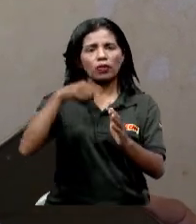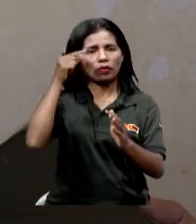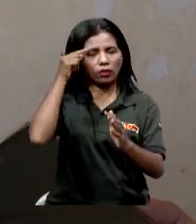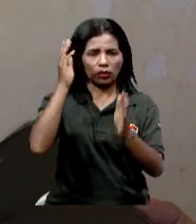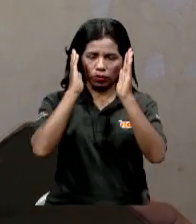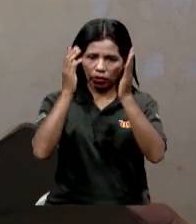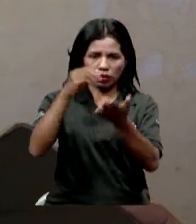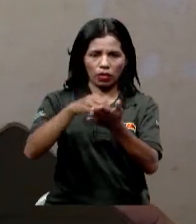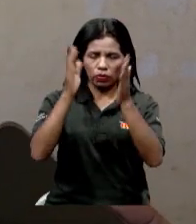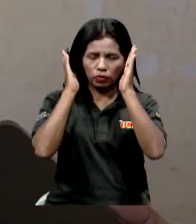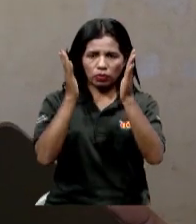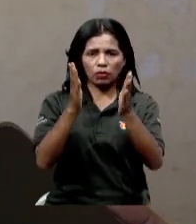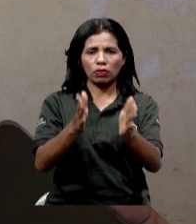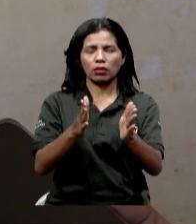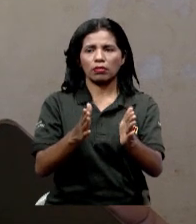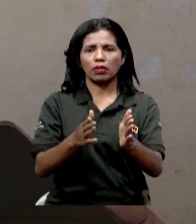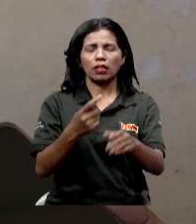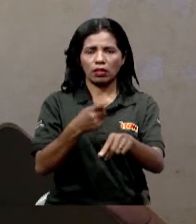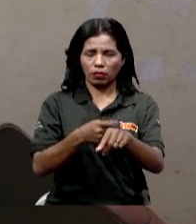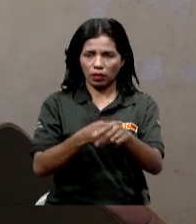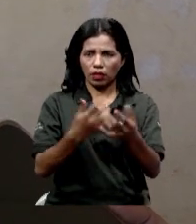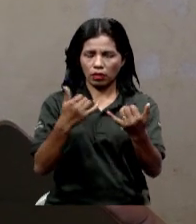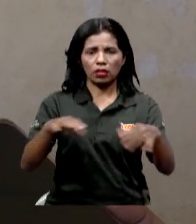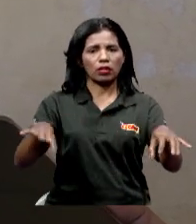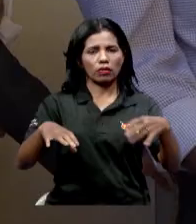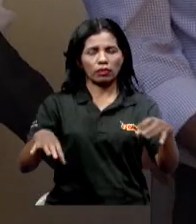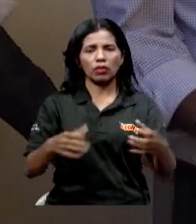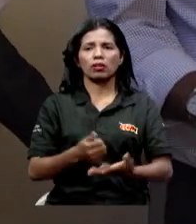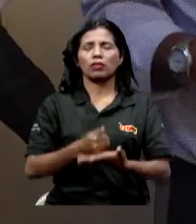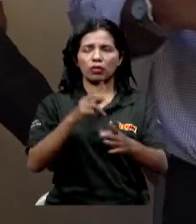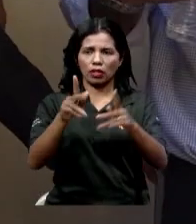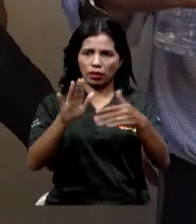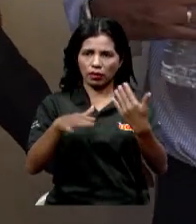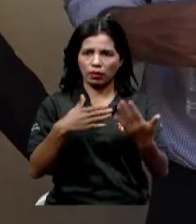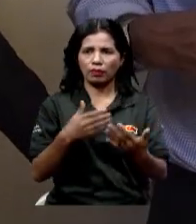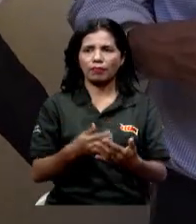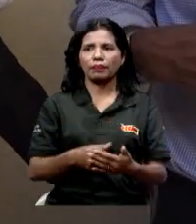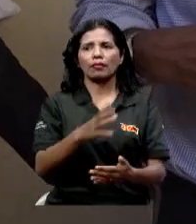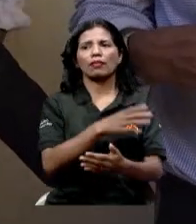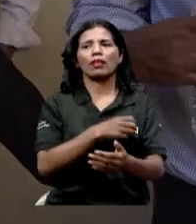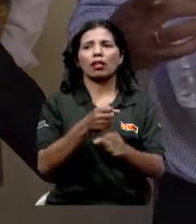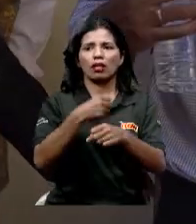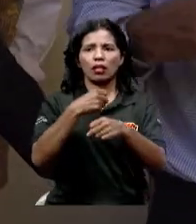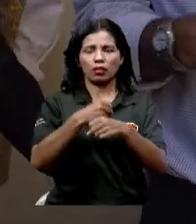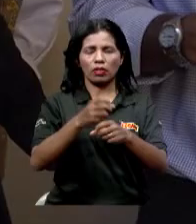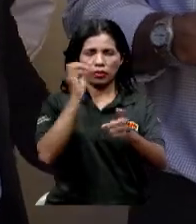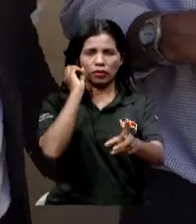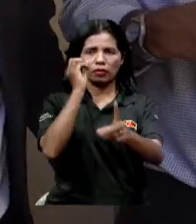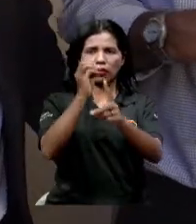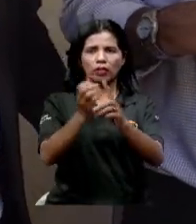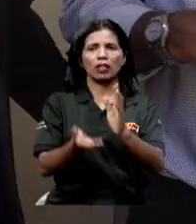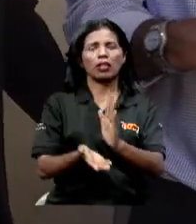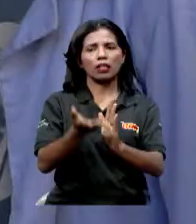atenção, vai ter situação real, né, serviço comunitário, logo, né? Exposição refere realiza o objetivo atuação